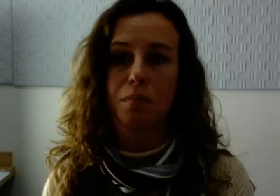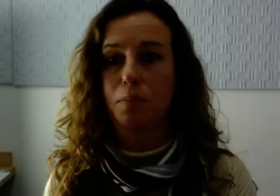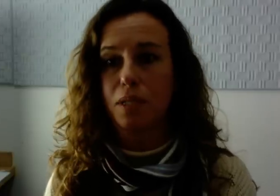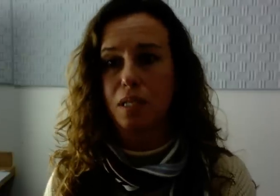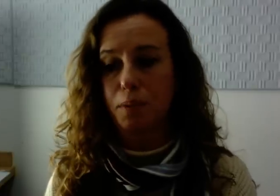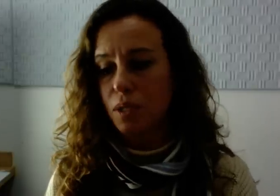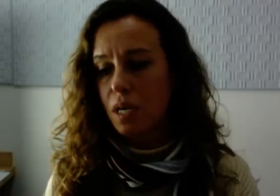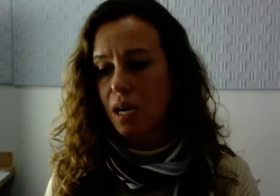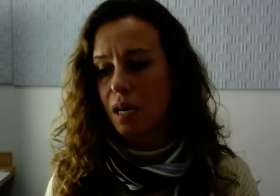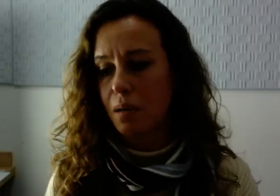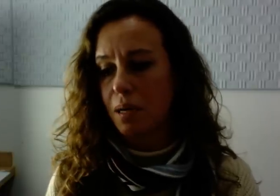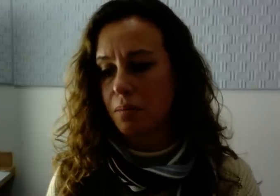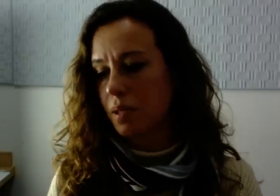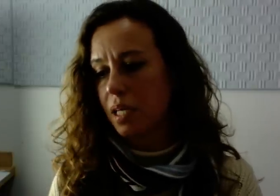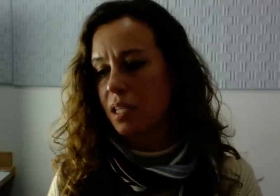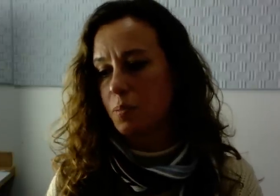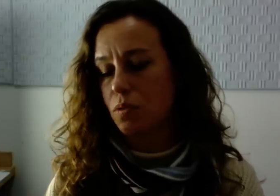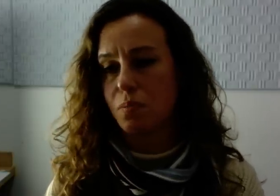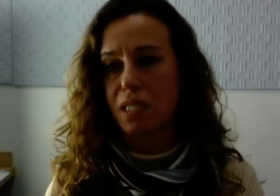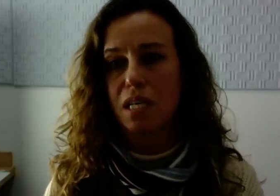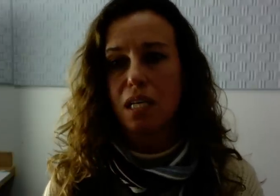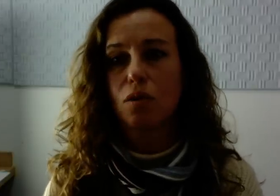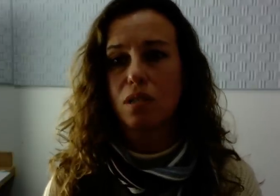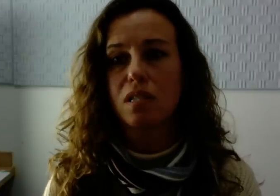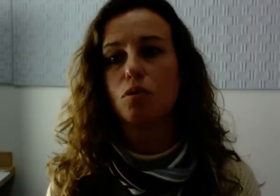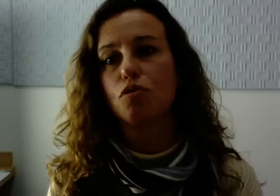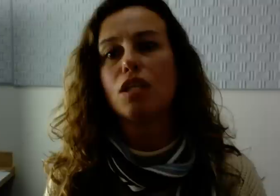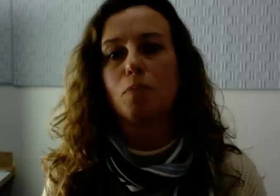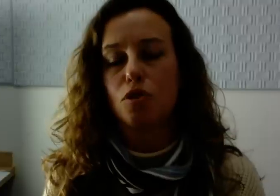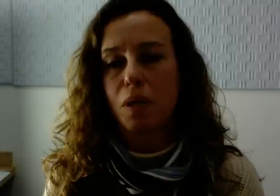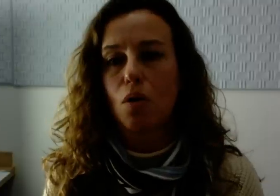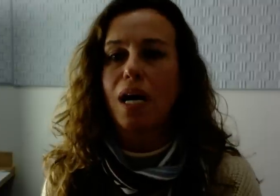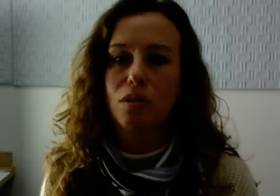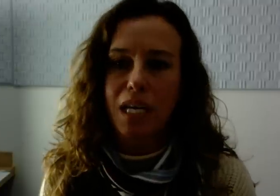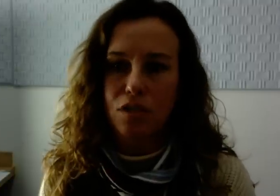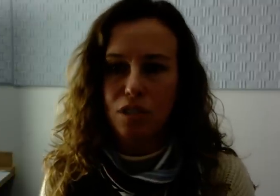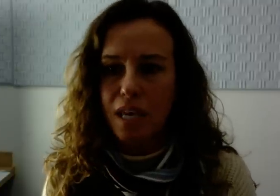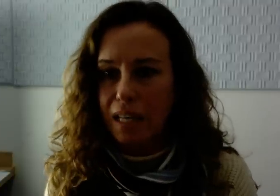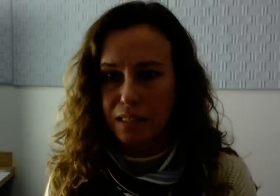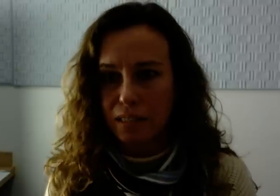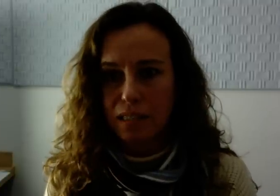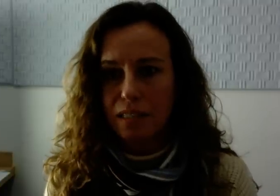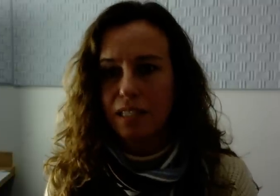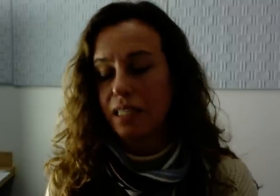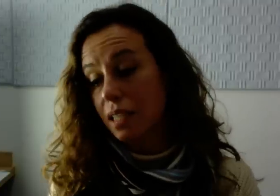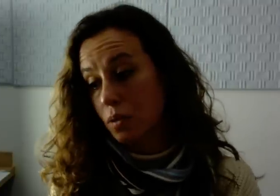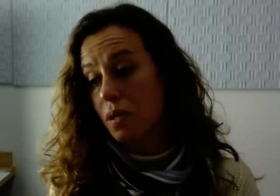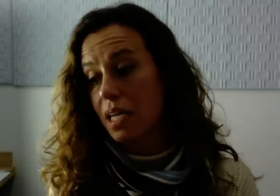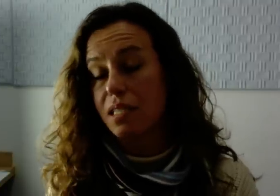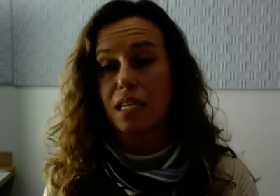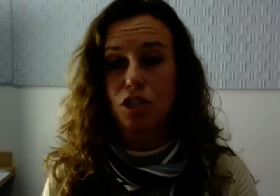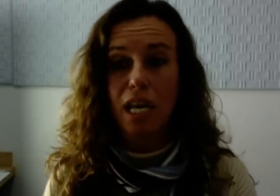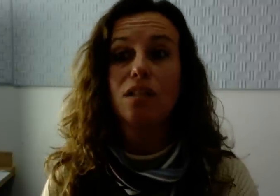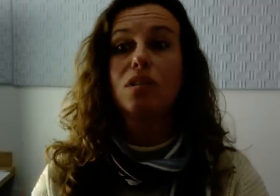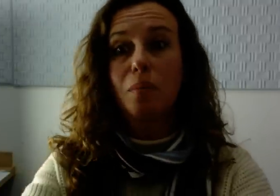fortes a minha mãe por exemplo a a a né as pessoas mais idosas T muita dificuldade subir Quatro Andares de escada né então